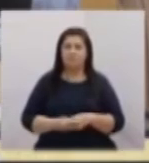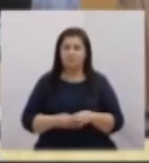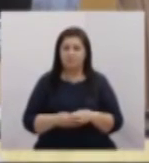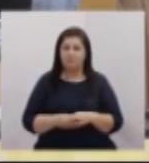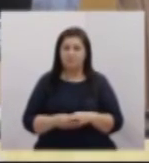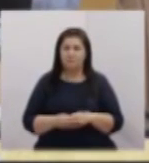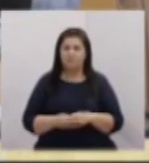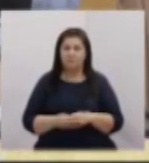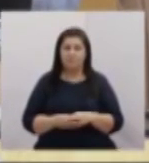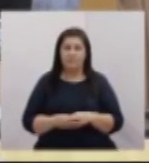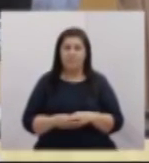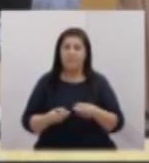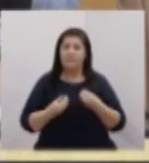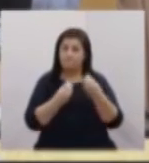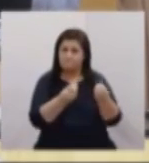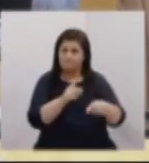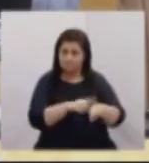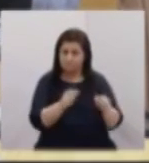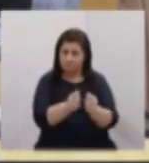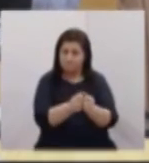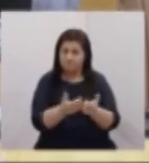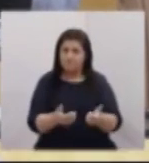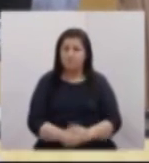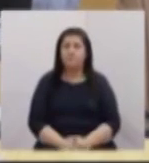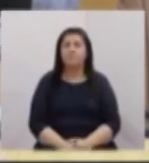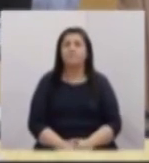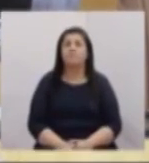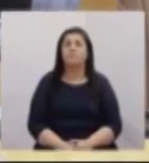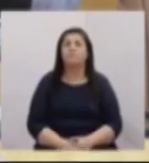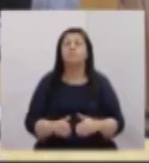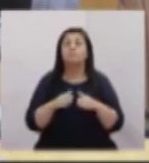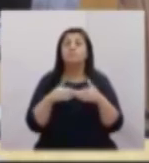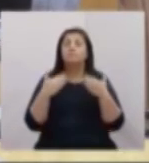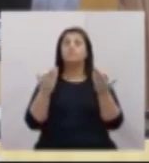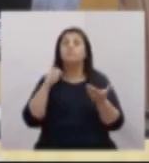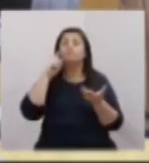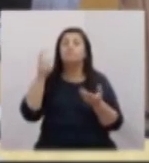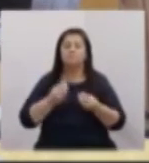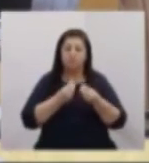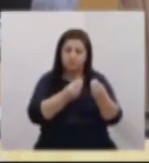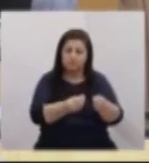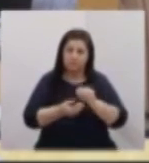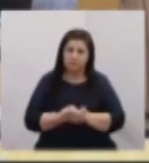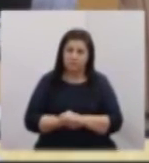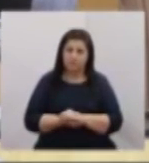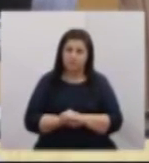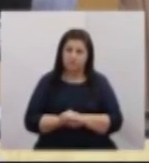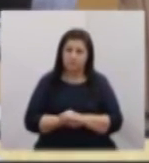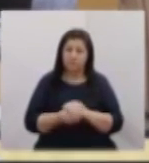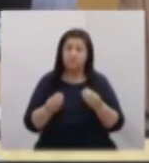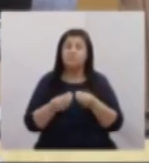entregues no mesmo prazo? Qual o cronograma para essa demanda? Qual a data,